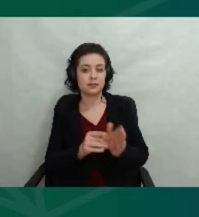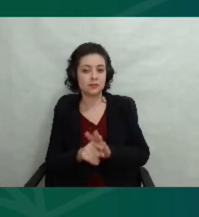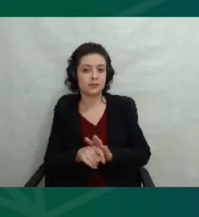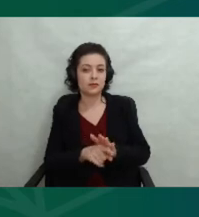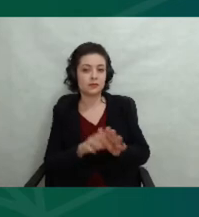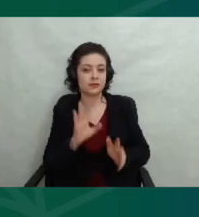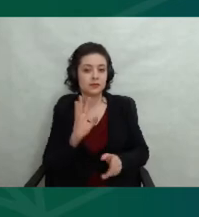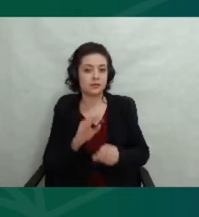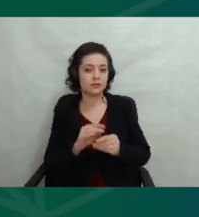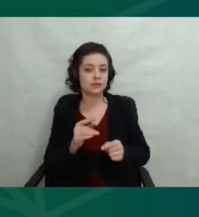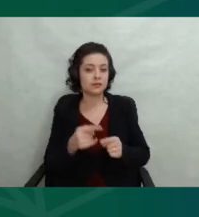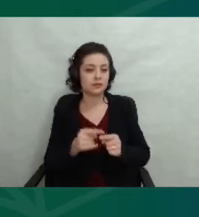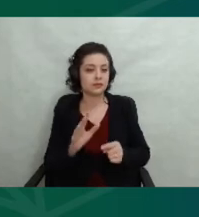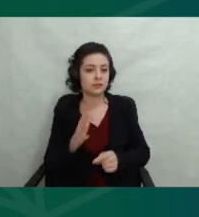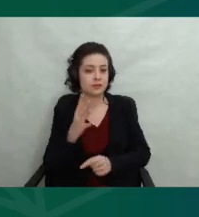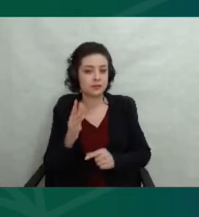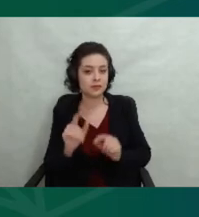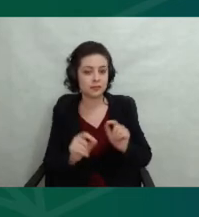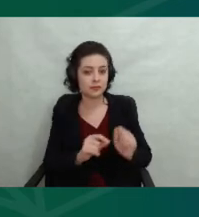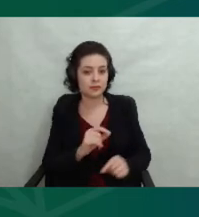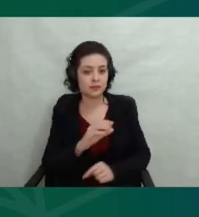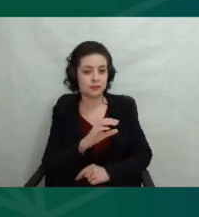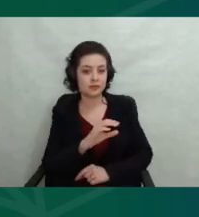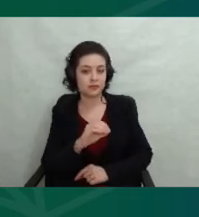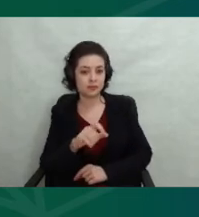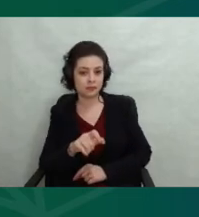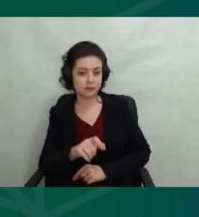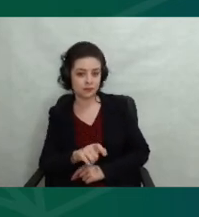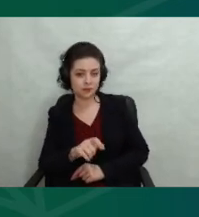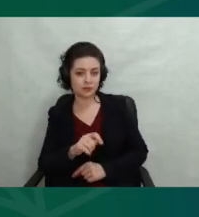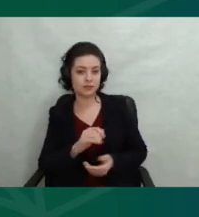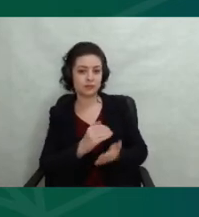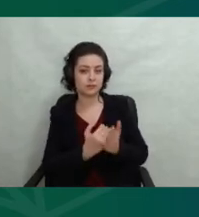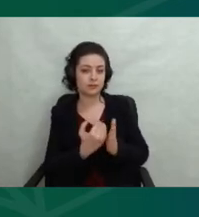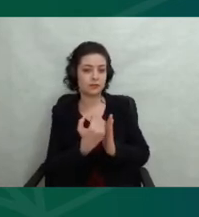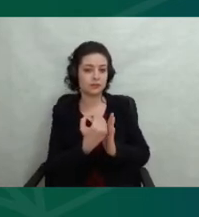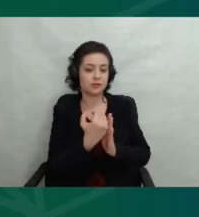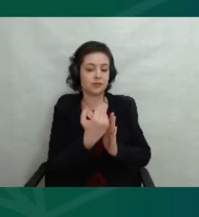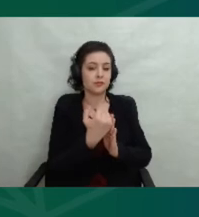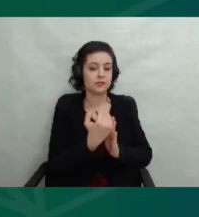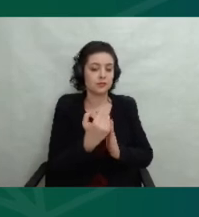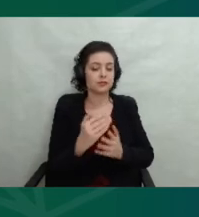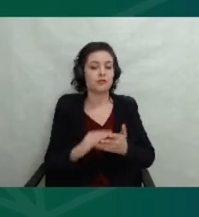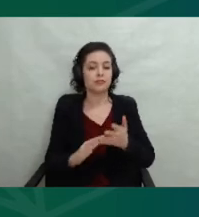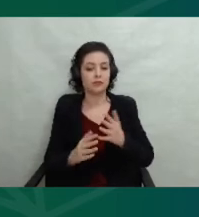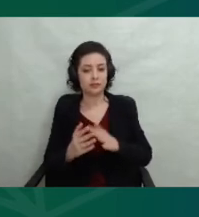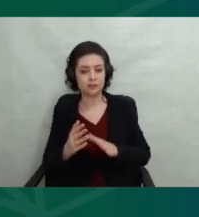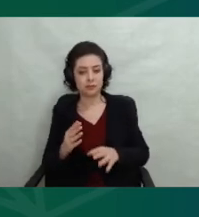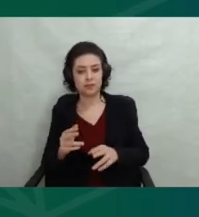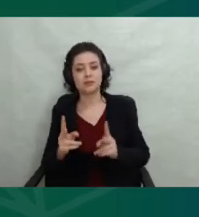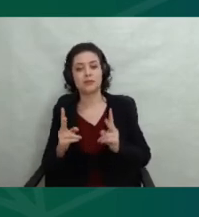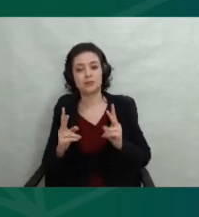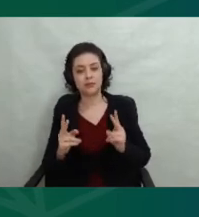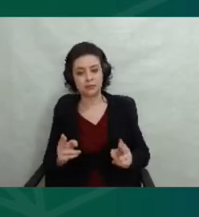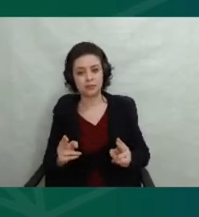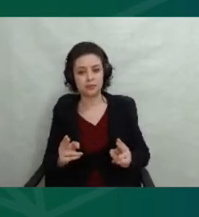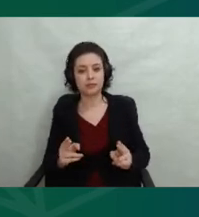porque, uma vez que a COX havia acúmulo do ácido araquidônico, do peróxido de hidrogênio, e o mesmo mecanismo descrito